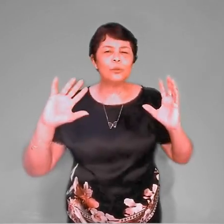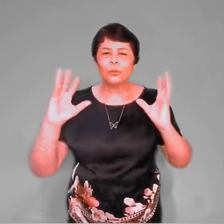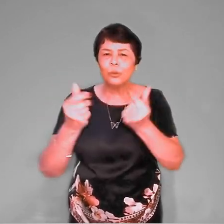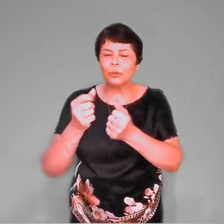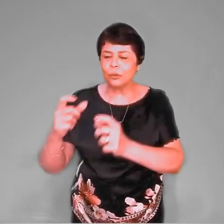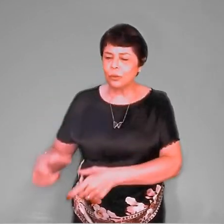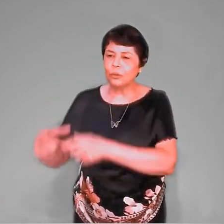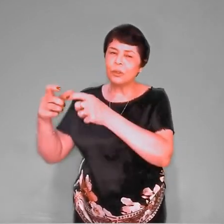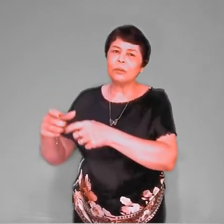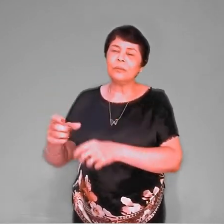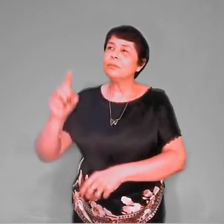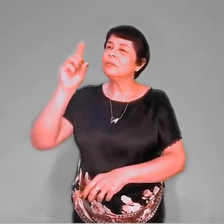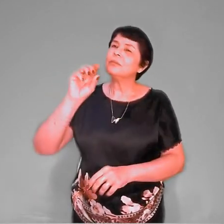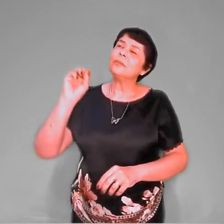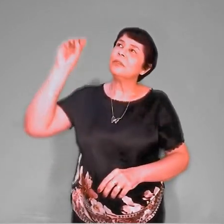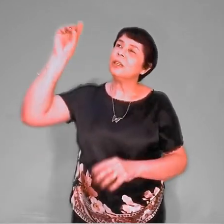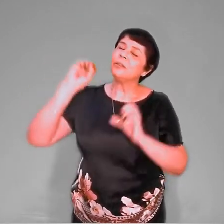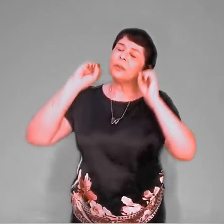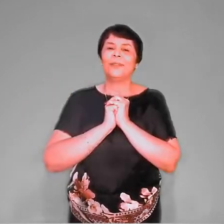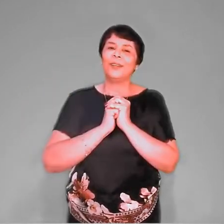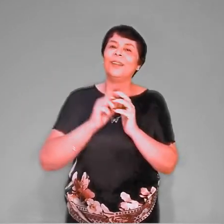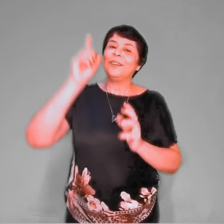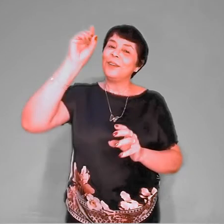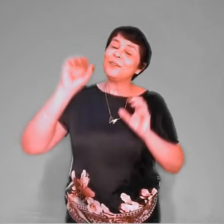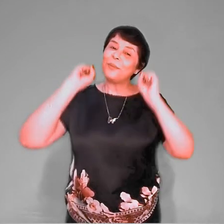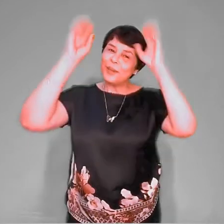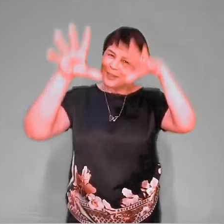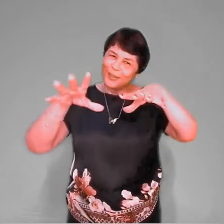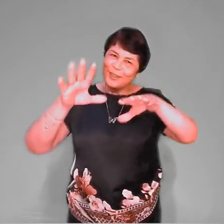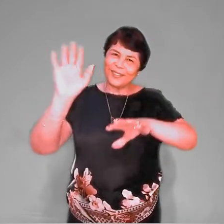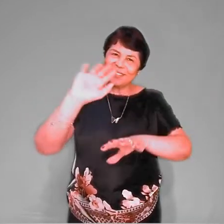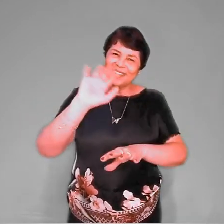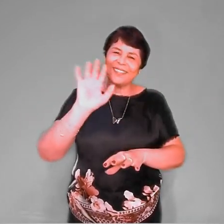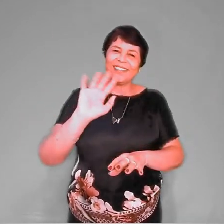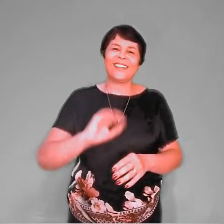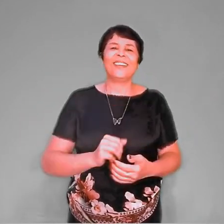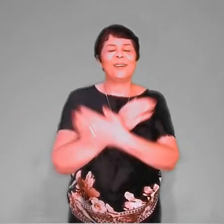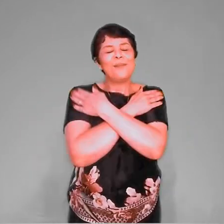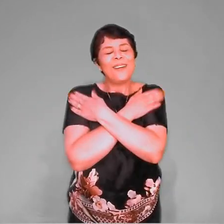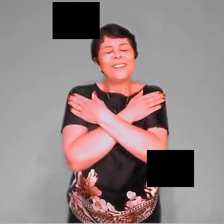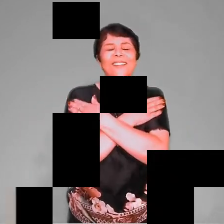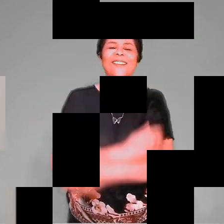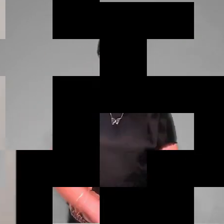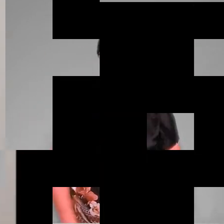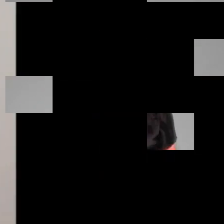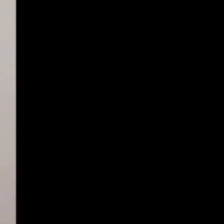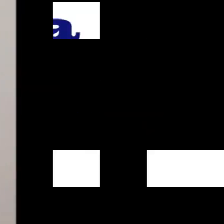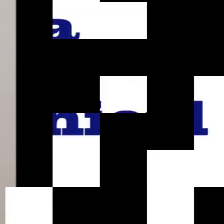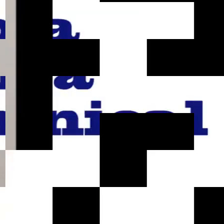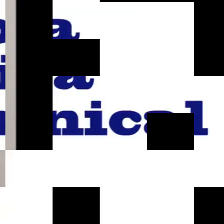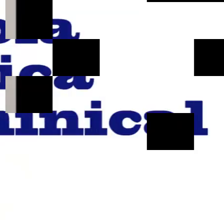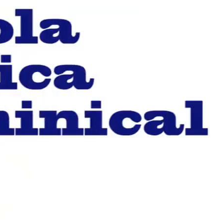falar com vocês, boa aula, Deus abençoe vocês. Domingo que vem encontro você novamente, tá bom? Um abraço.